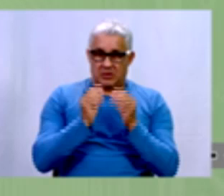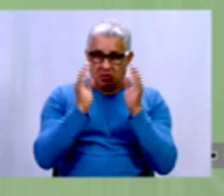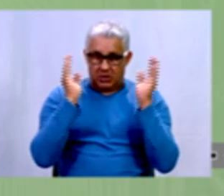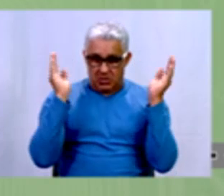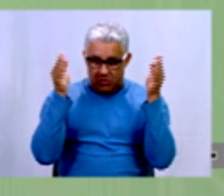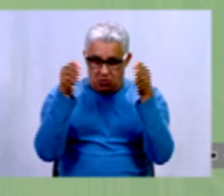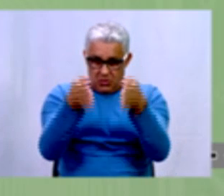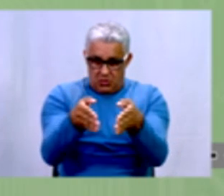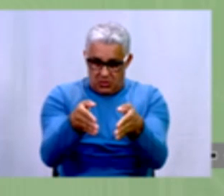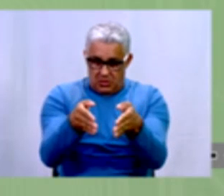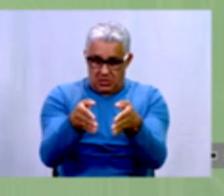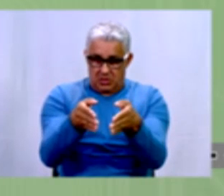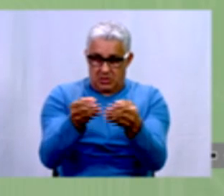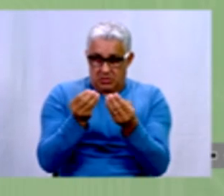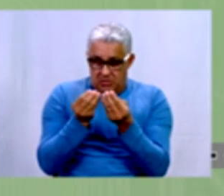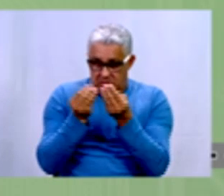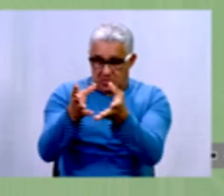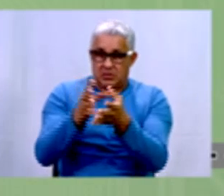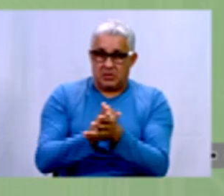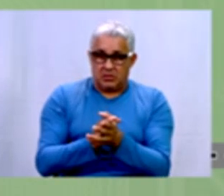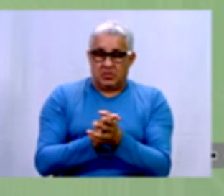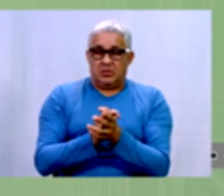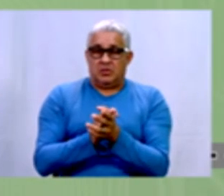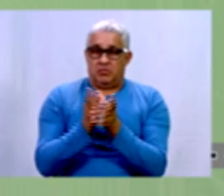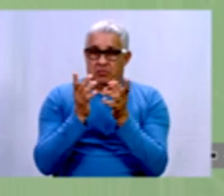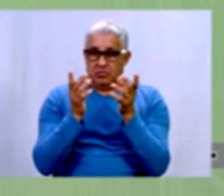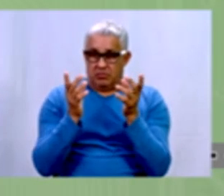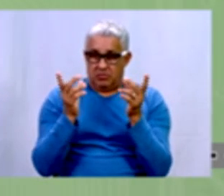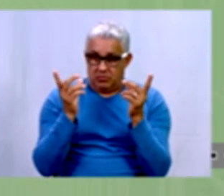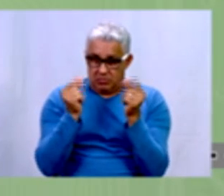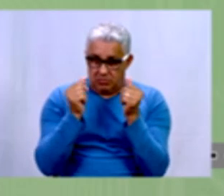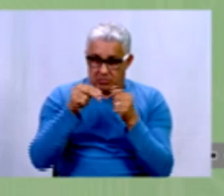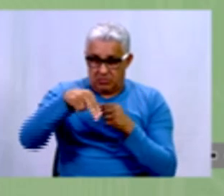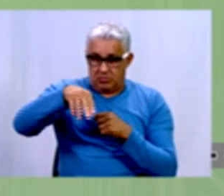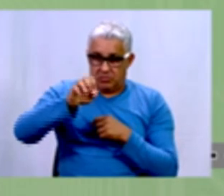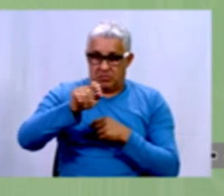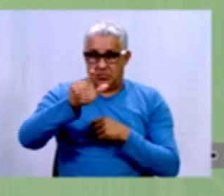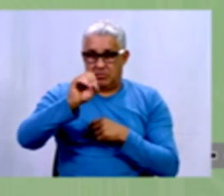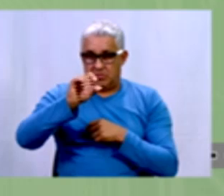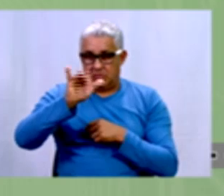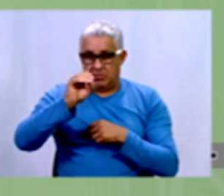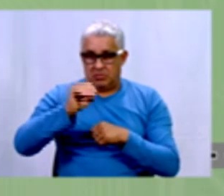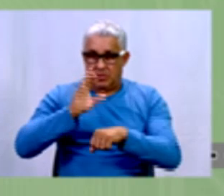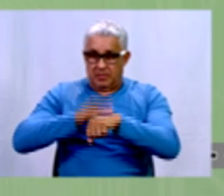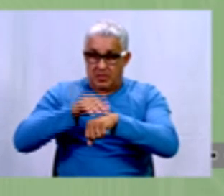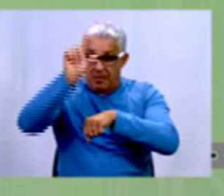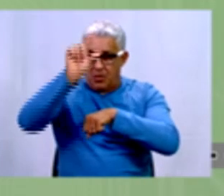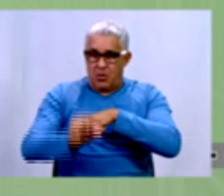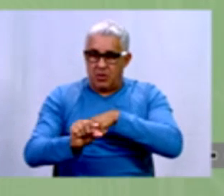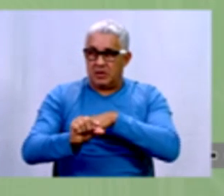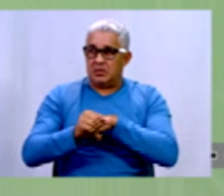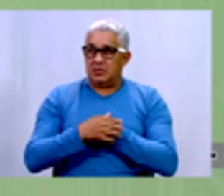na entrega do maior valor de negócio no menor tempo possível.